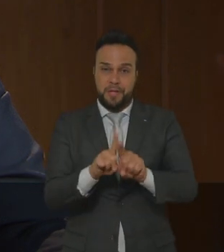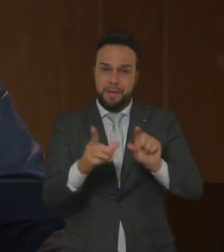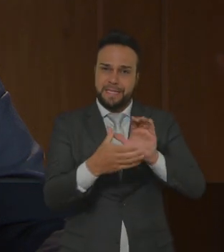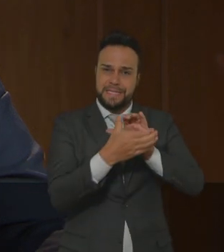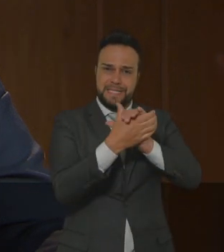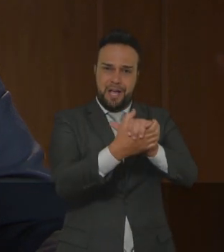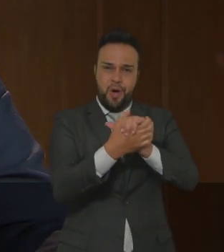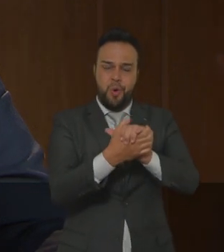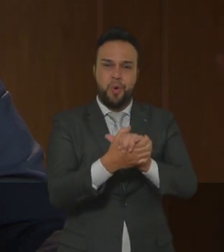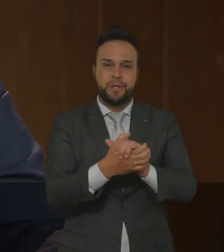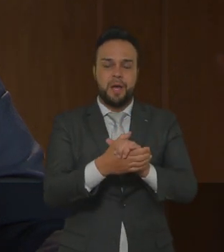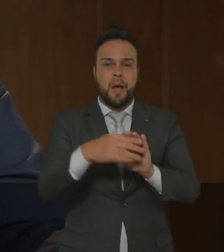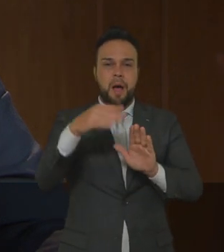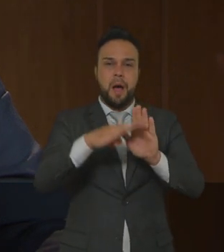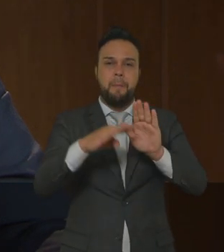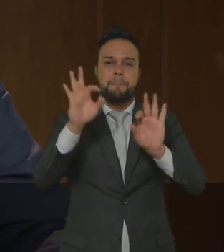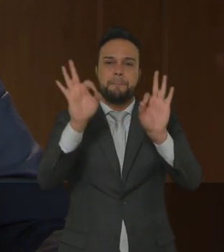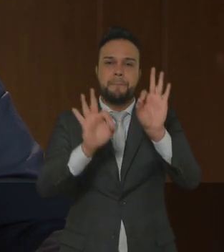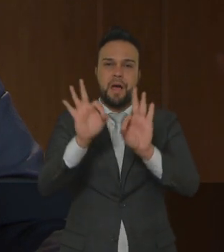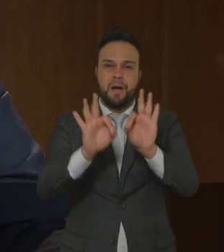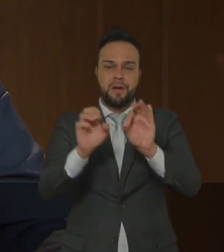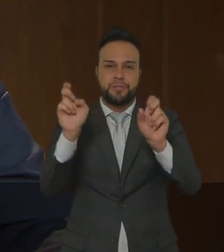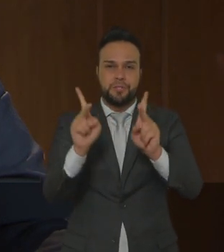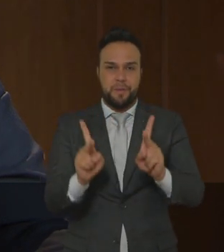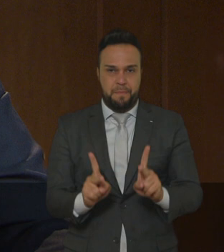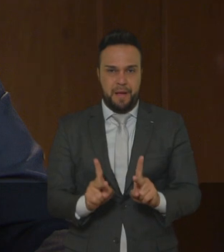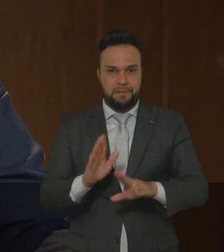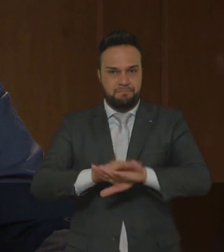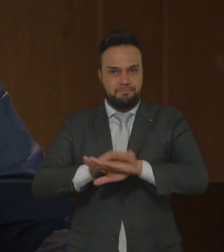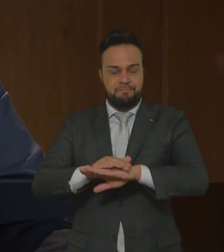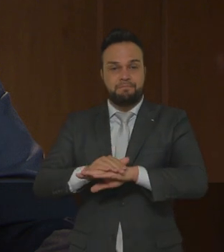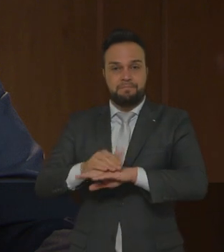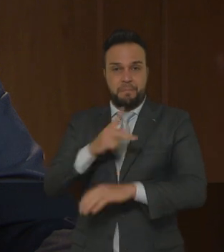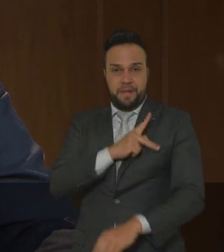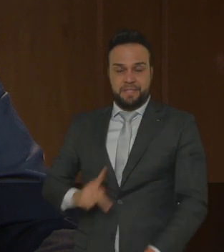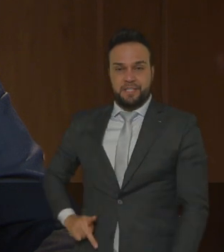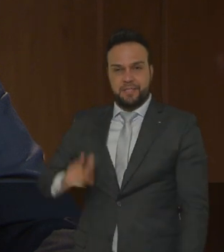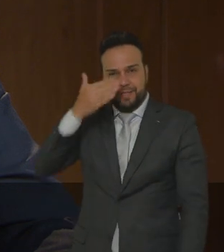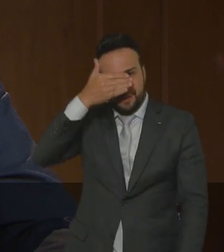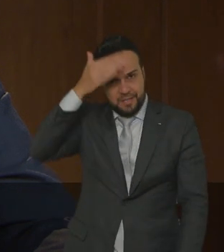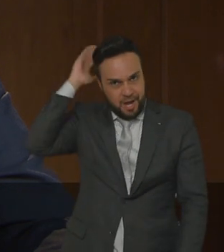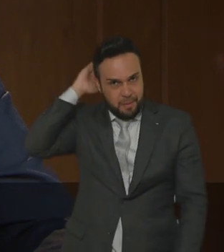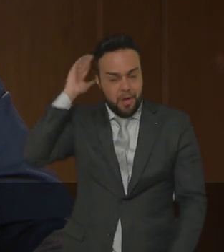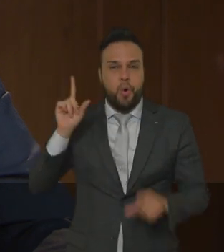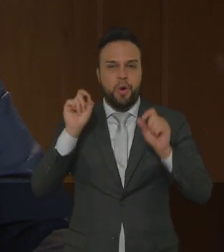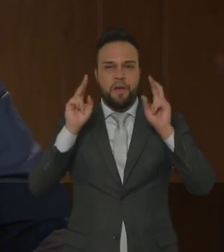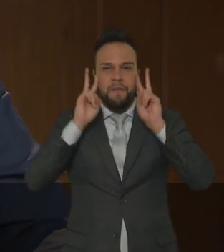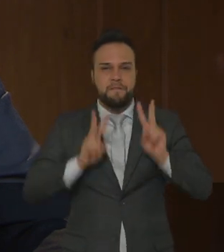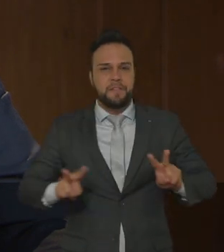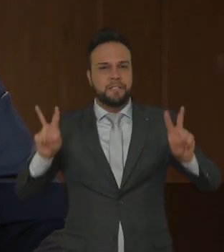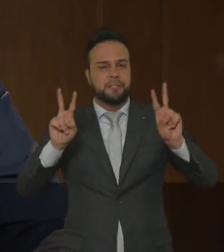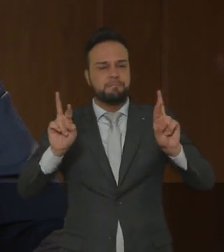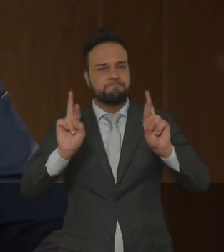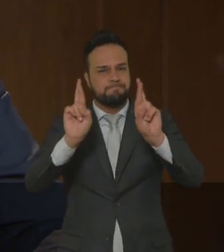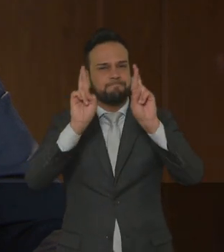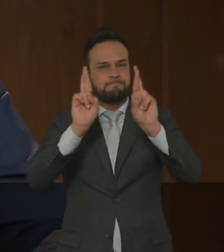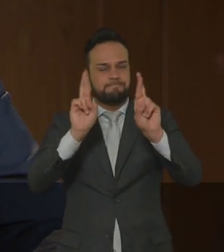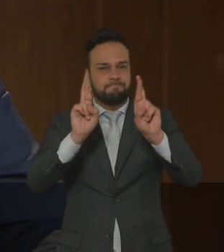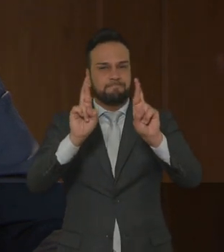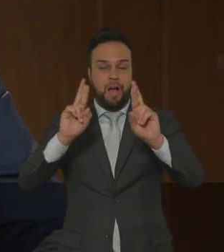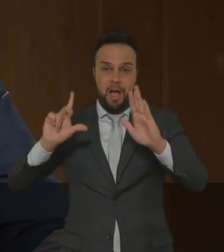a saúde também o plano de paz e prosperidade lançado pelo presidente Donald trump com uma visão